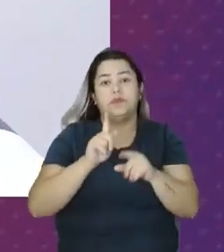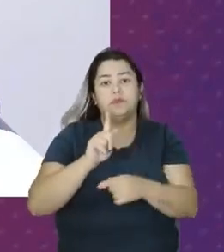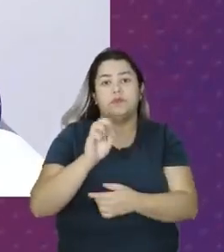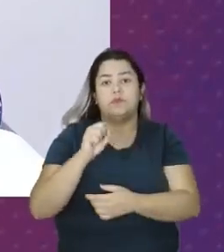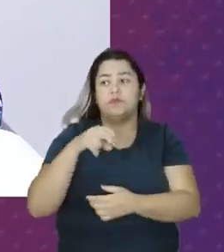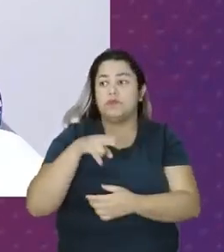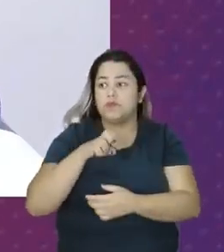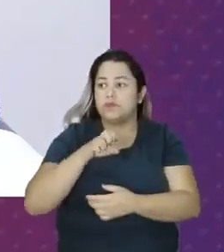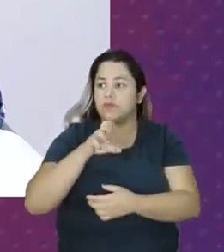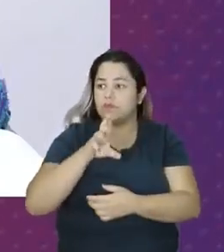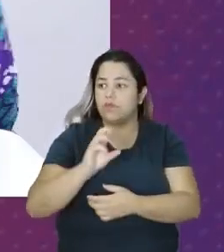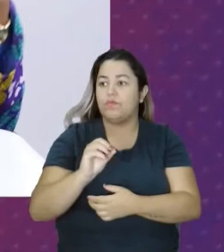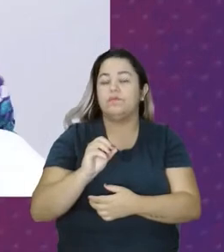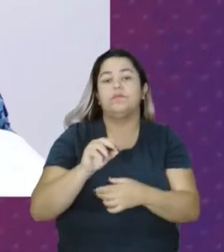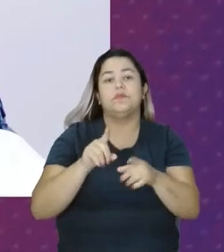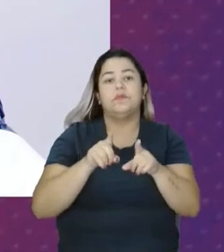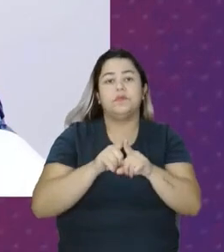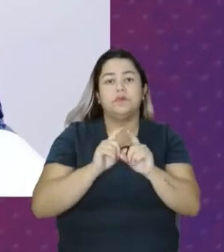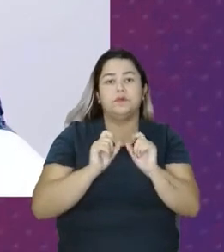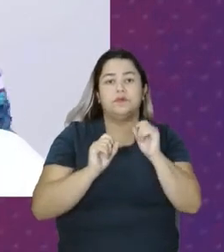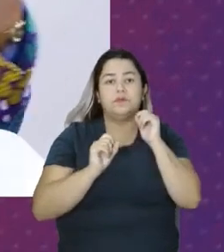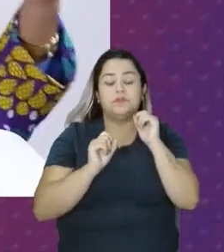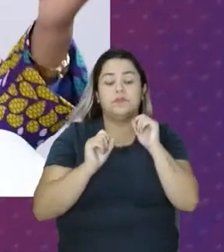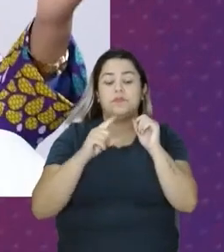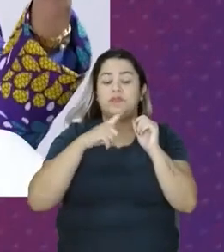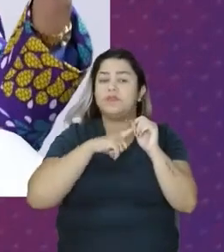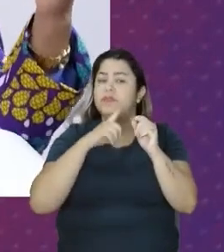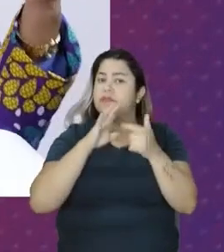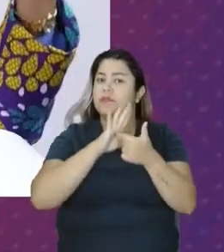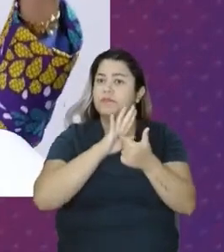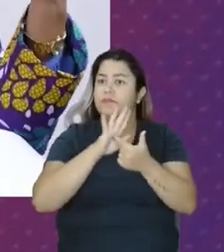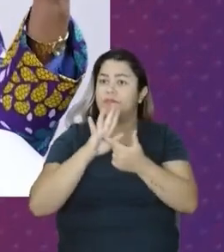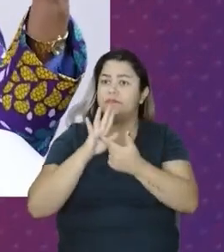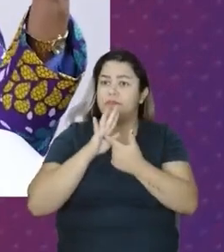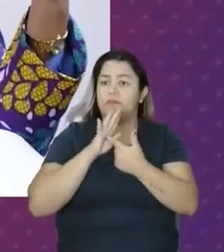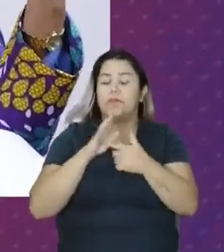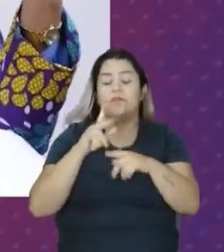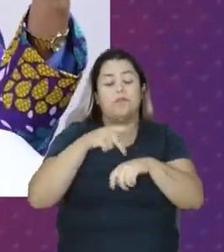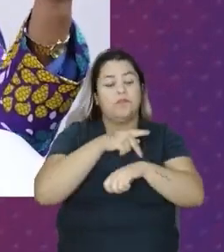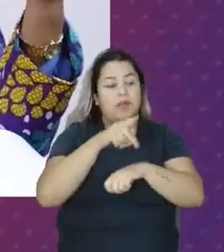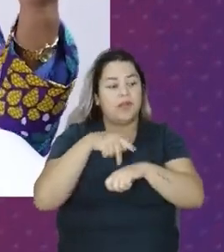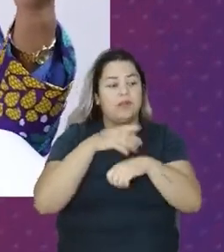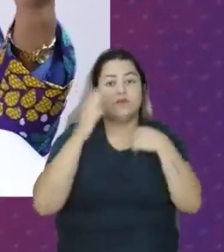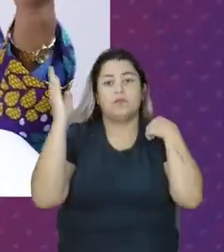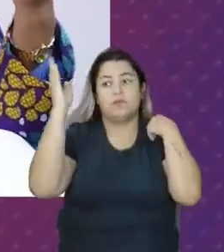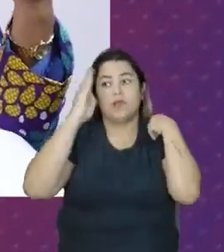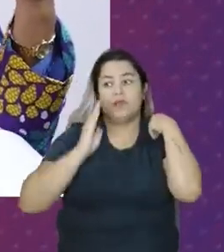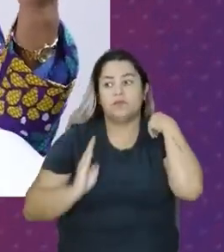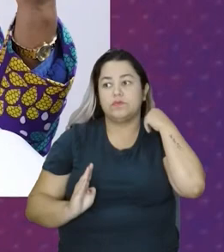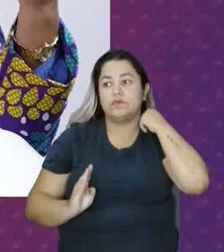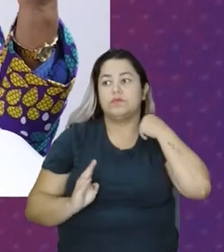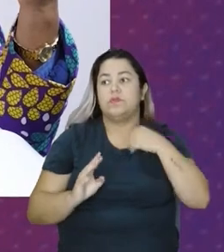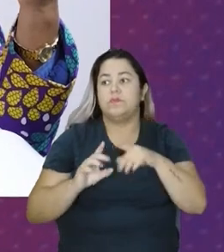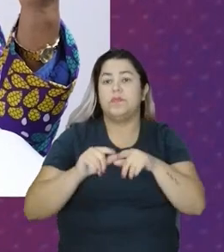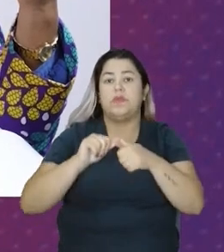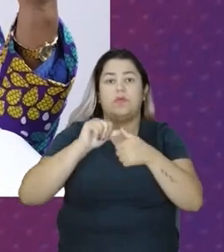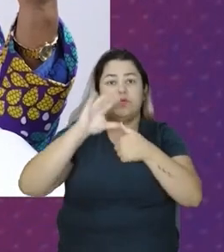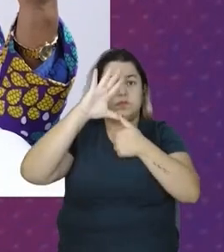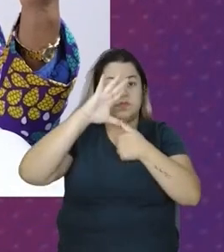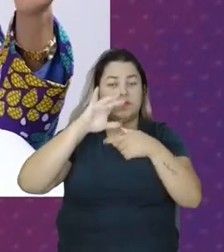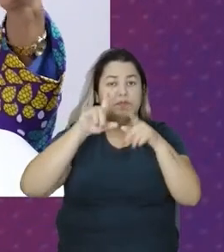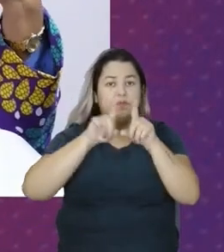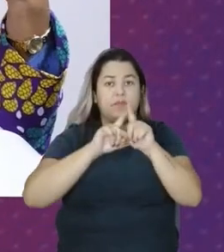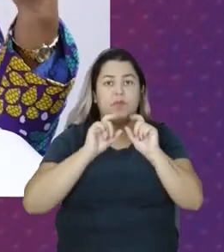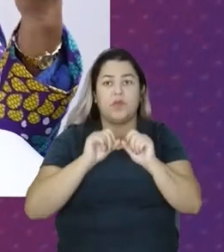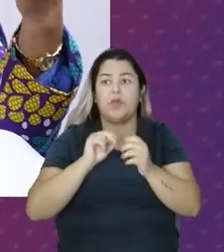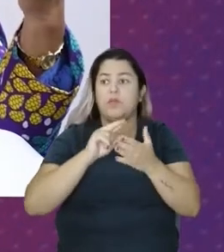gênero, e isso tem que estar presente, né? O Brasil é um país continental, é um